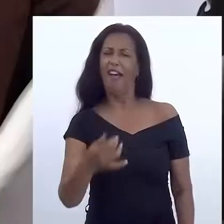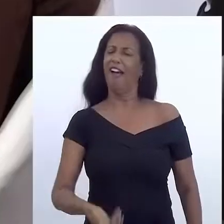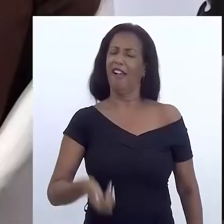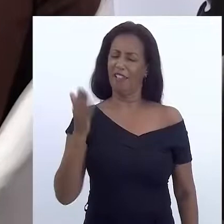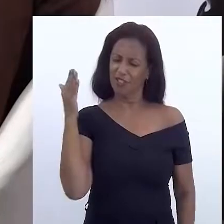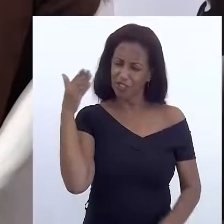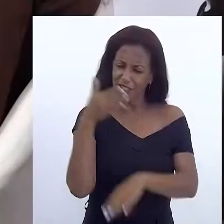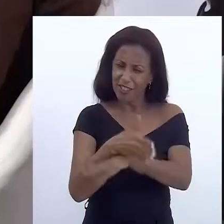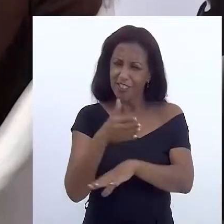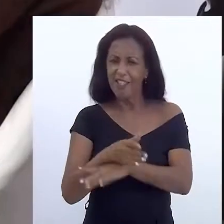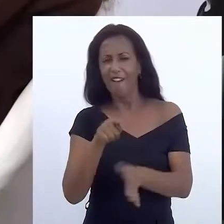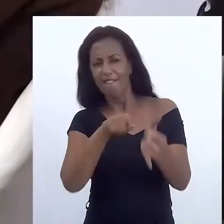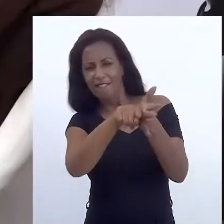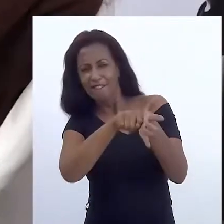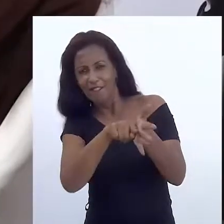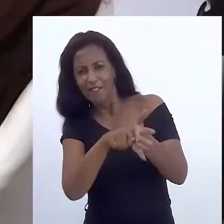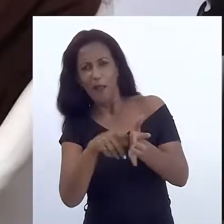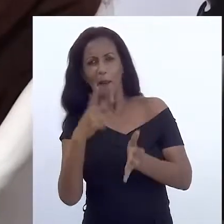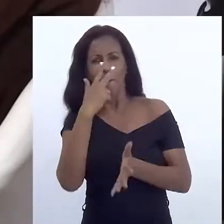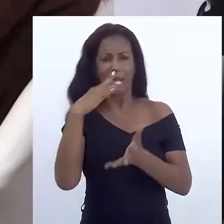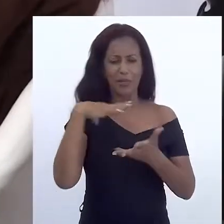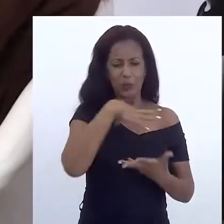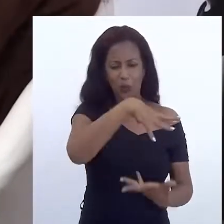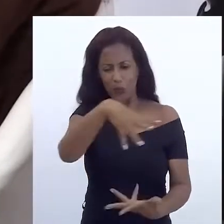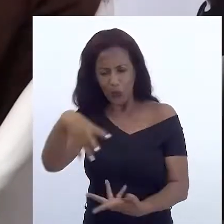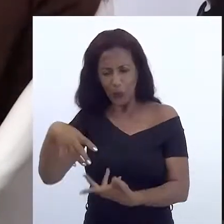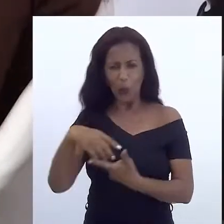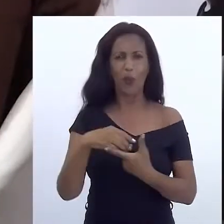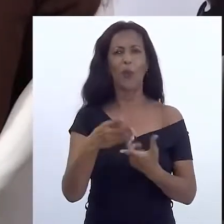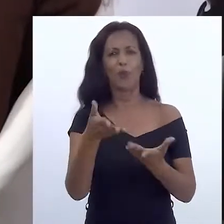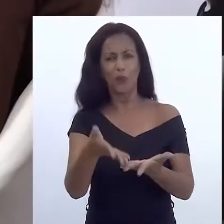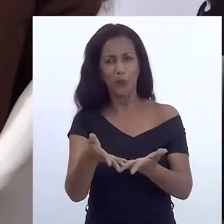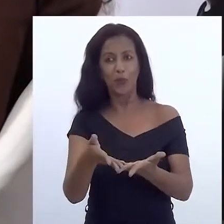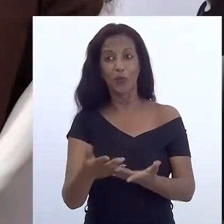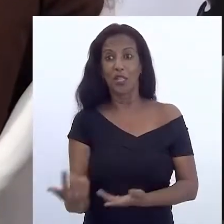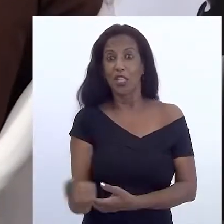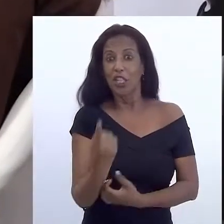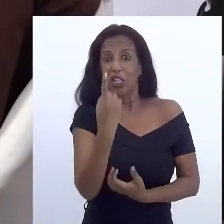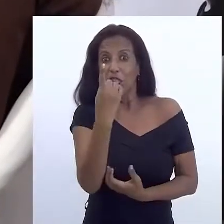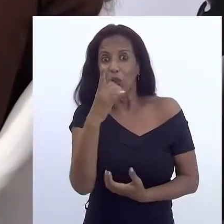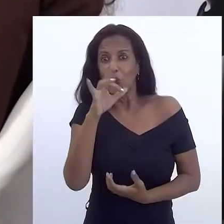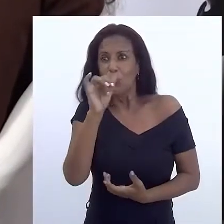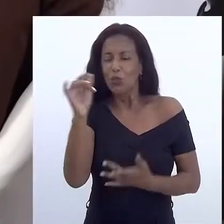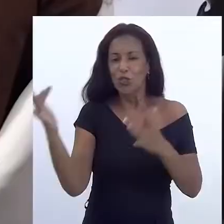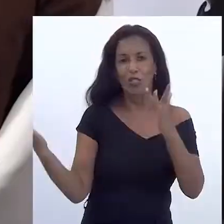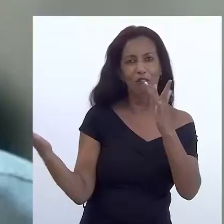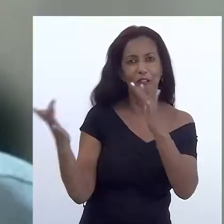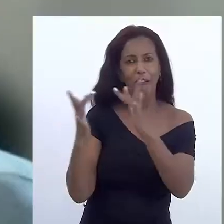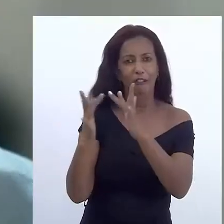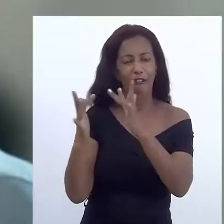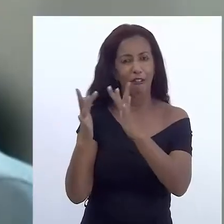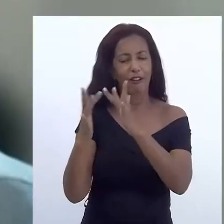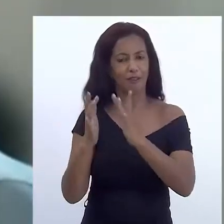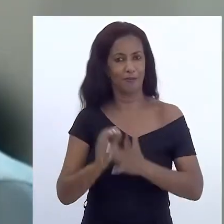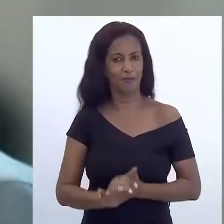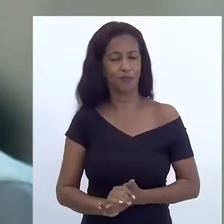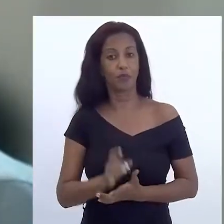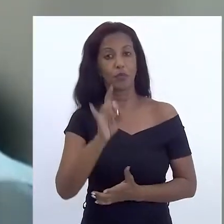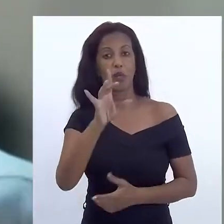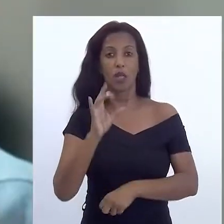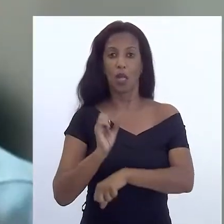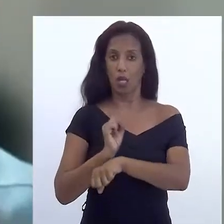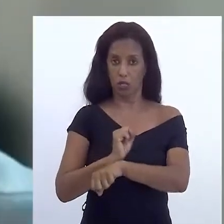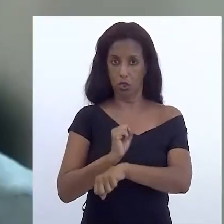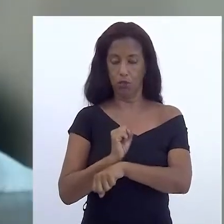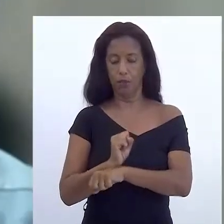começar a investigar. Parece que o universo, né? E no dia seguinte eu estava com contato. Só que ela esperou a veterinária,